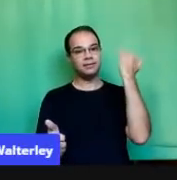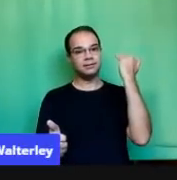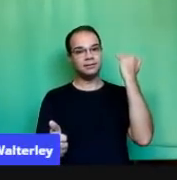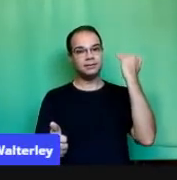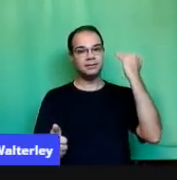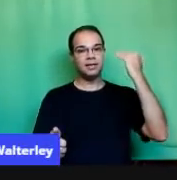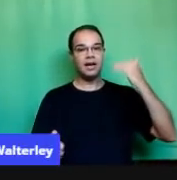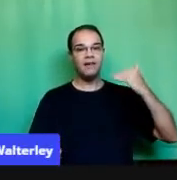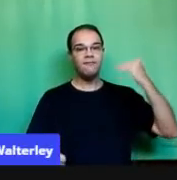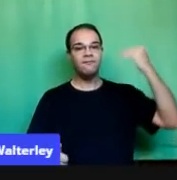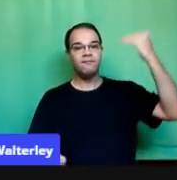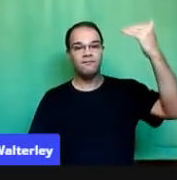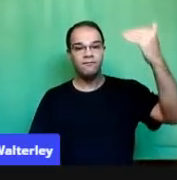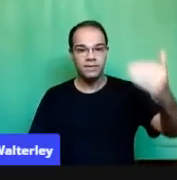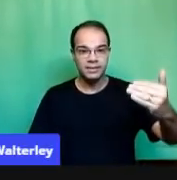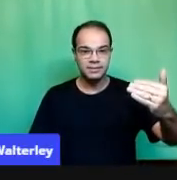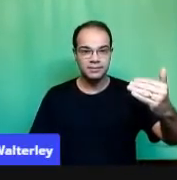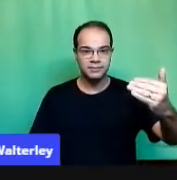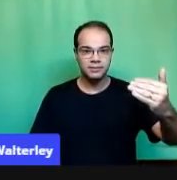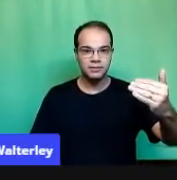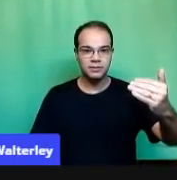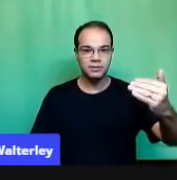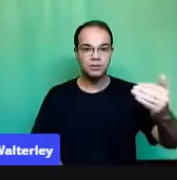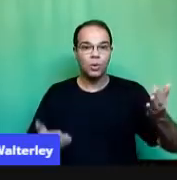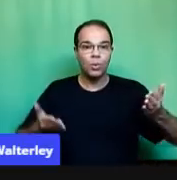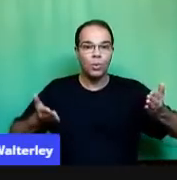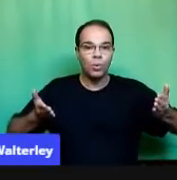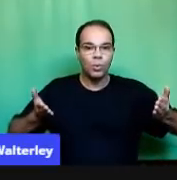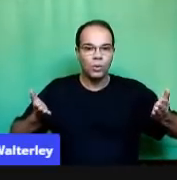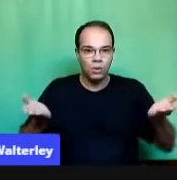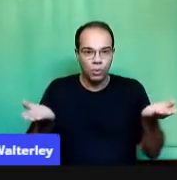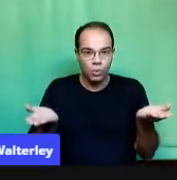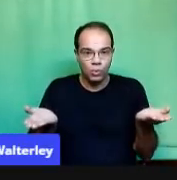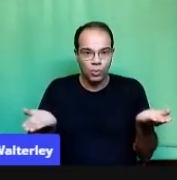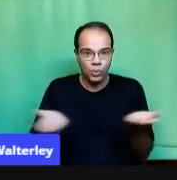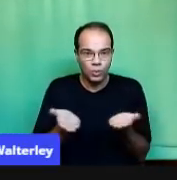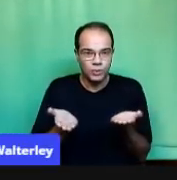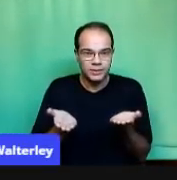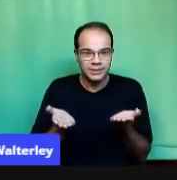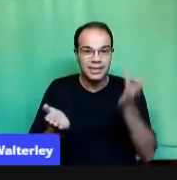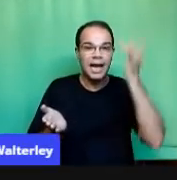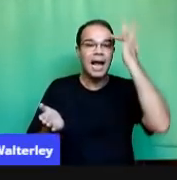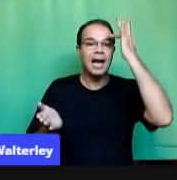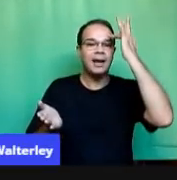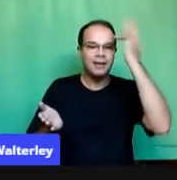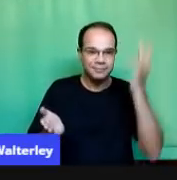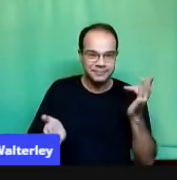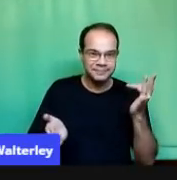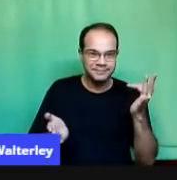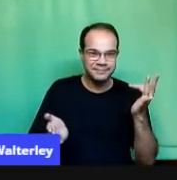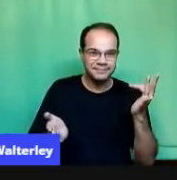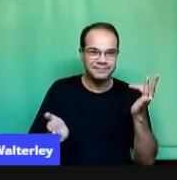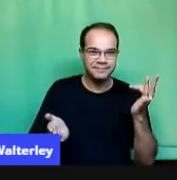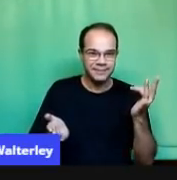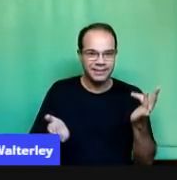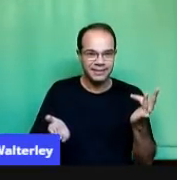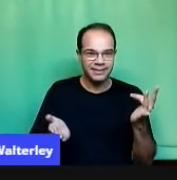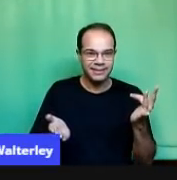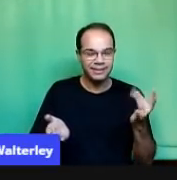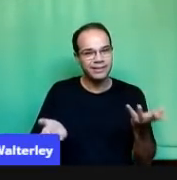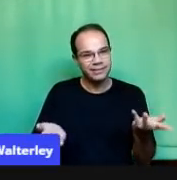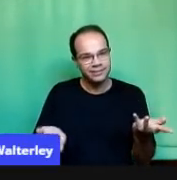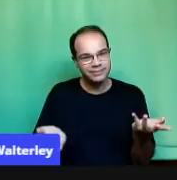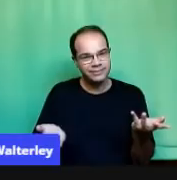Então, já fica bem claro que não há possibilidade de se trabalhar dentro de sala de aula